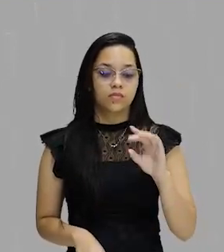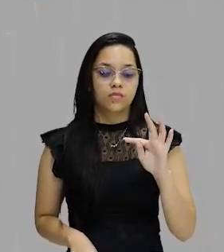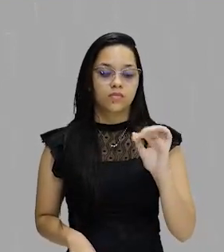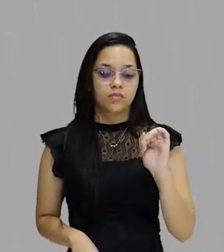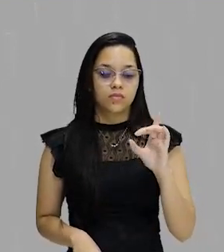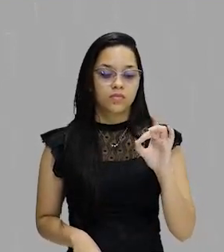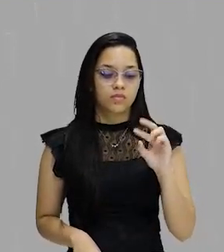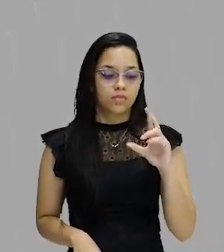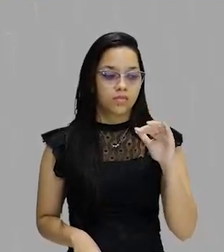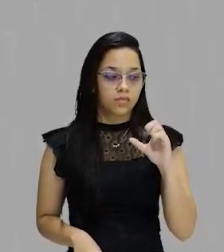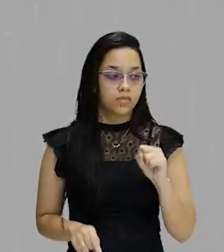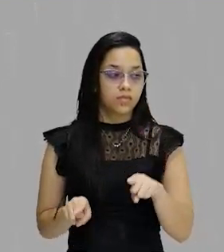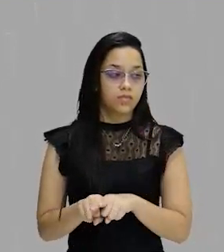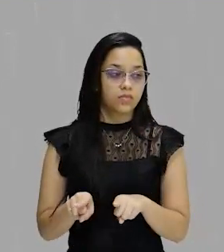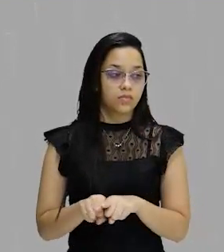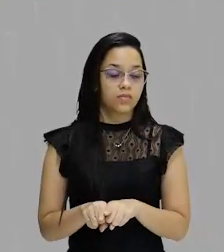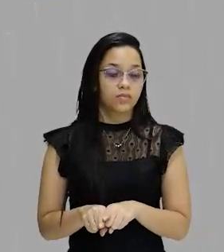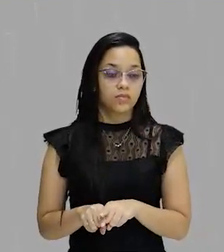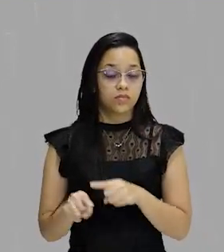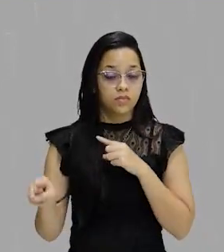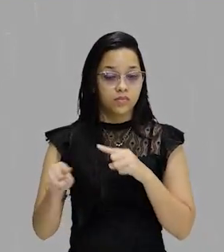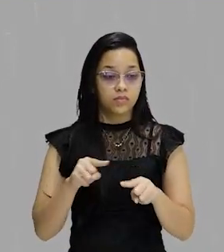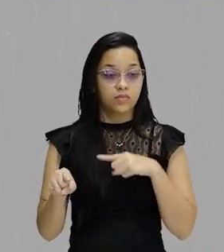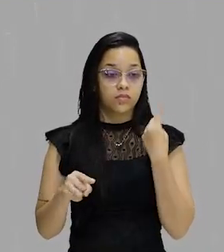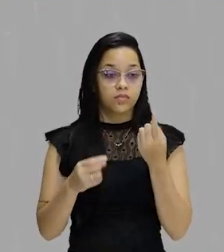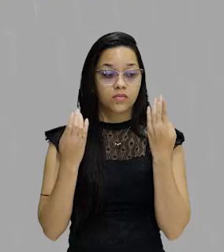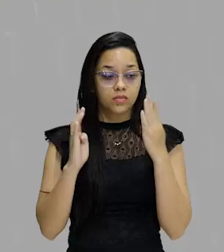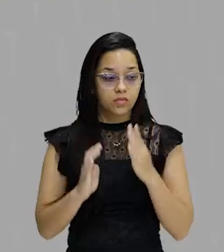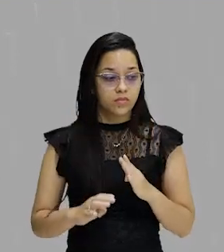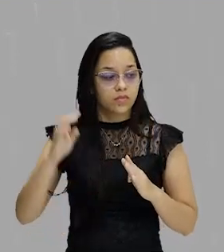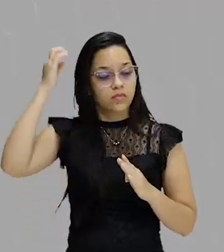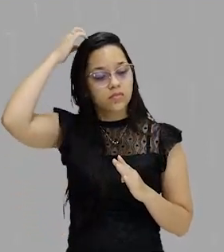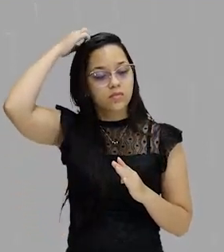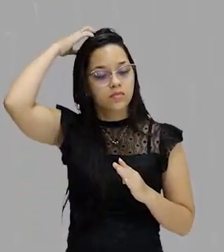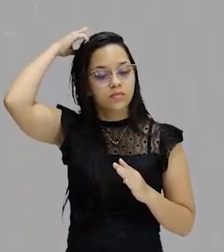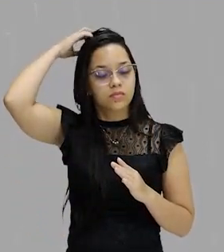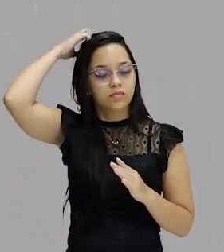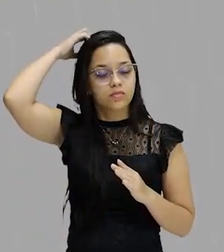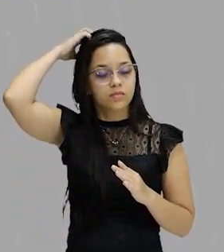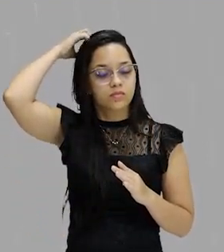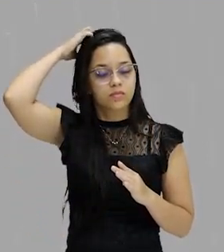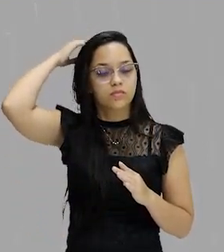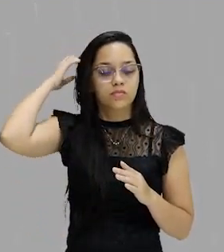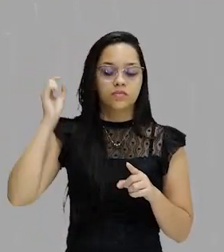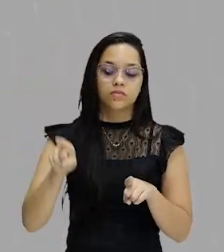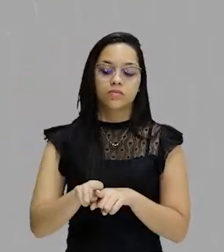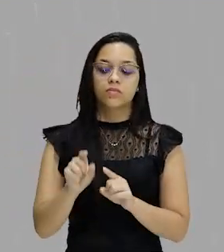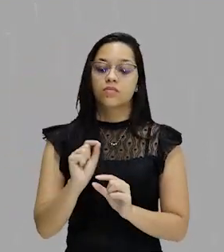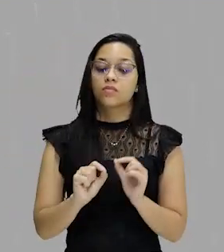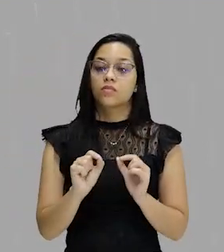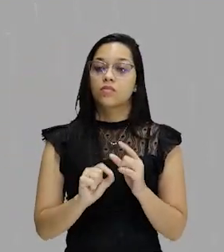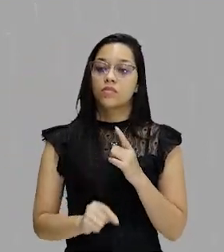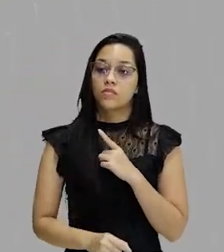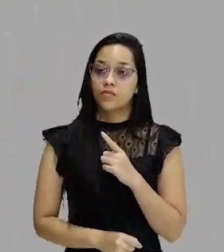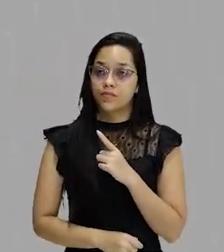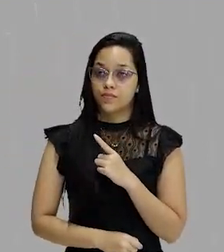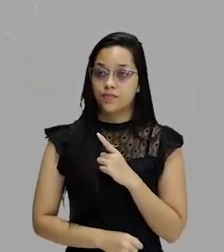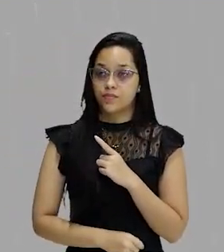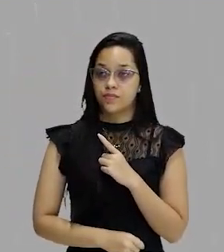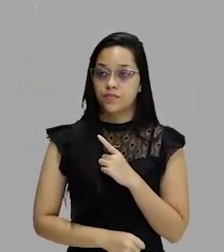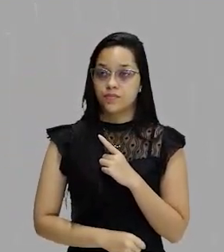militares. A própria música, se nós analisarmos, a própria música, ela também vai ser o quê? Ela também vai